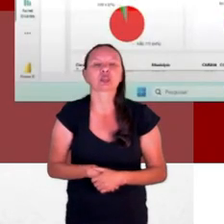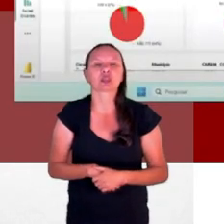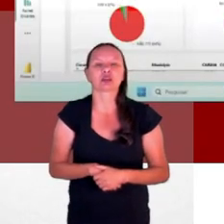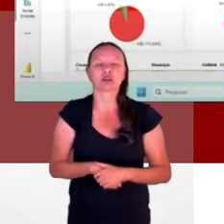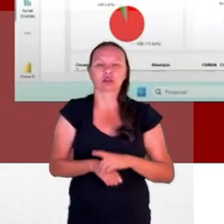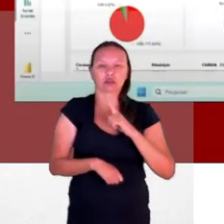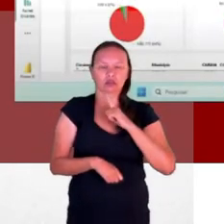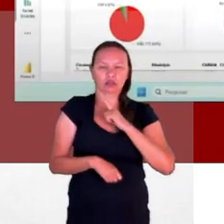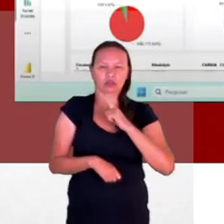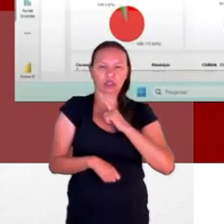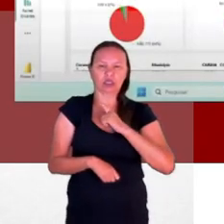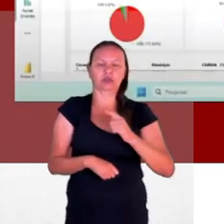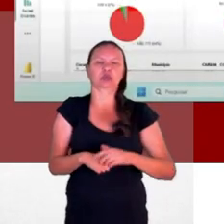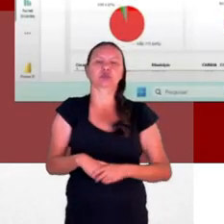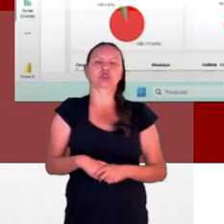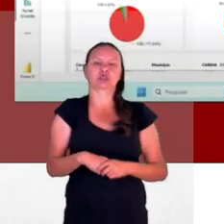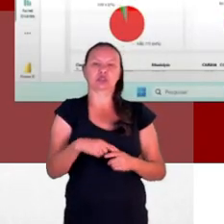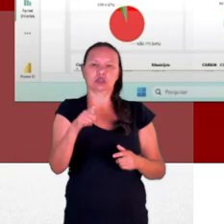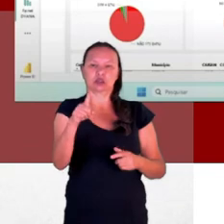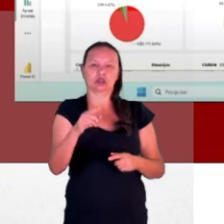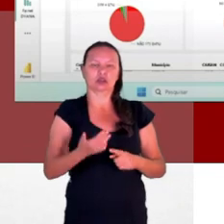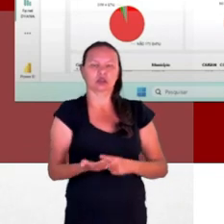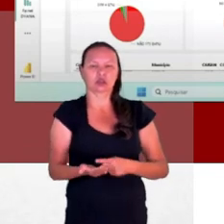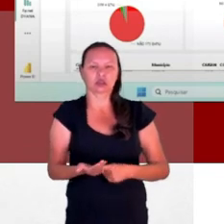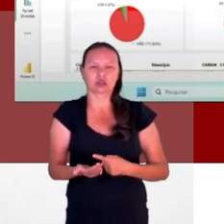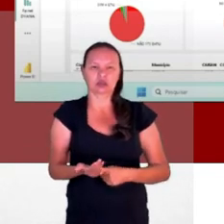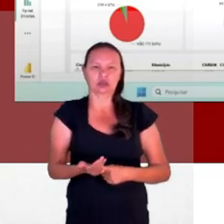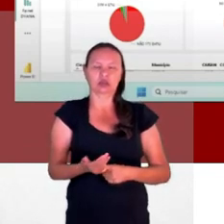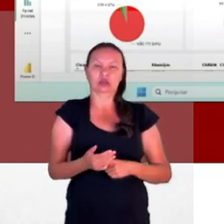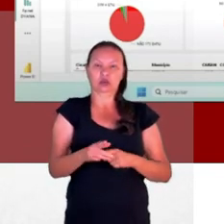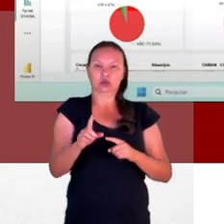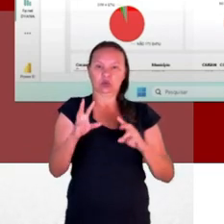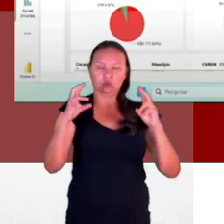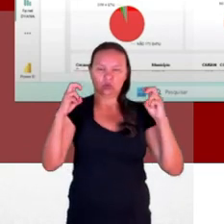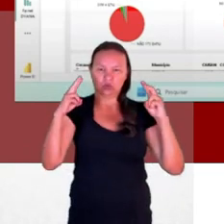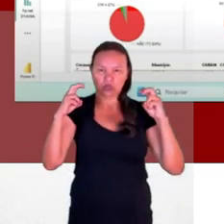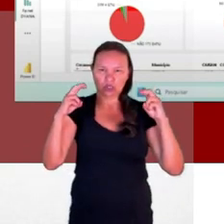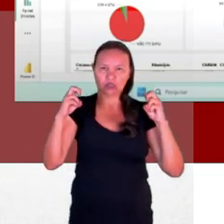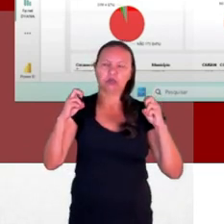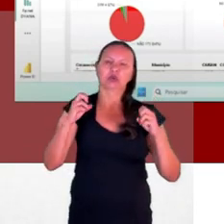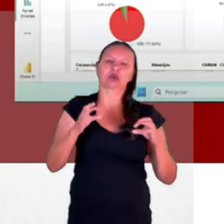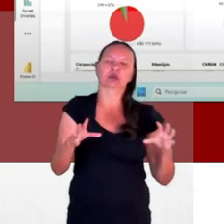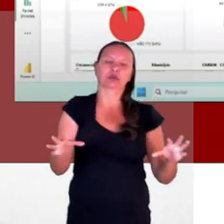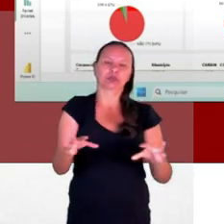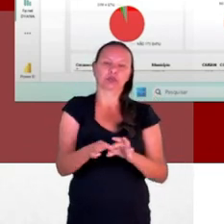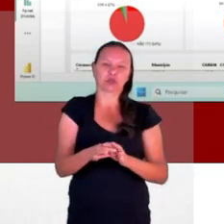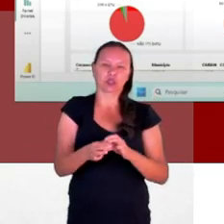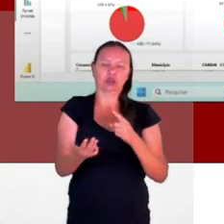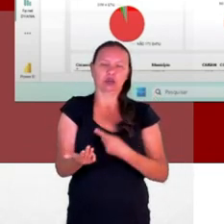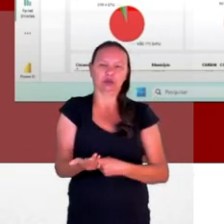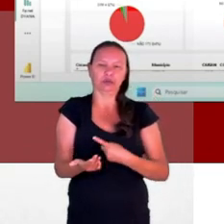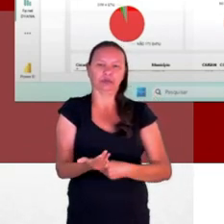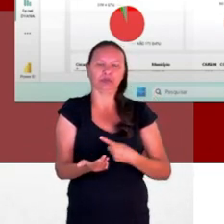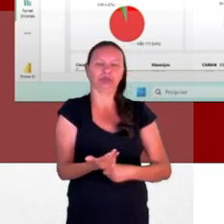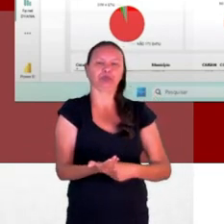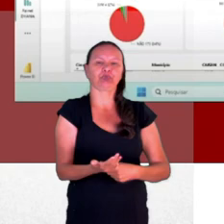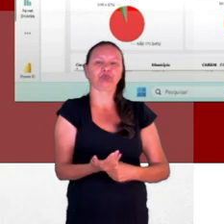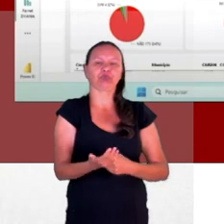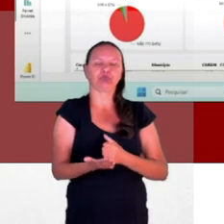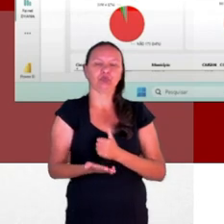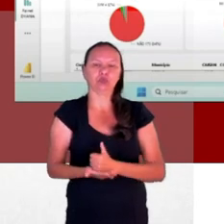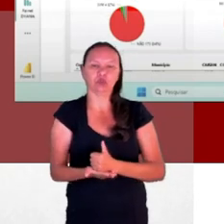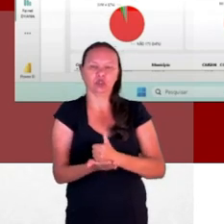tivemos essa essa exposição o termo de cooperação com a Universidade Federal também nos ajudou na